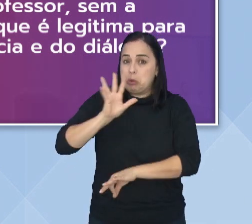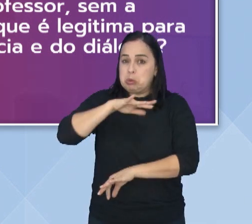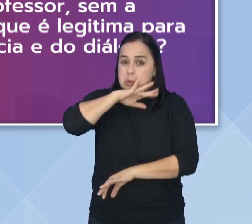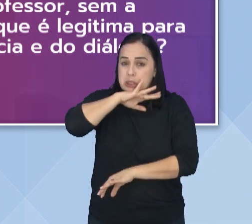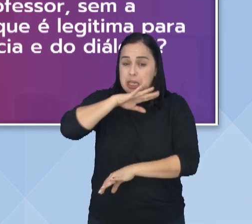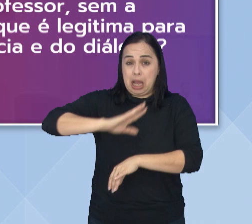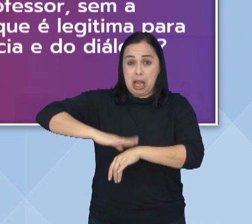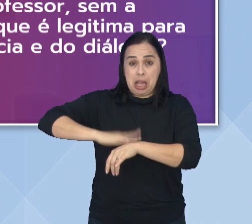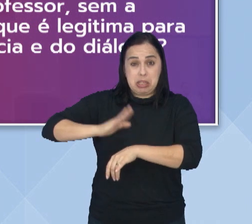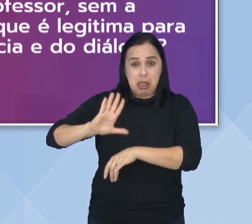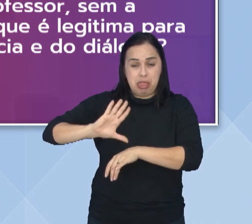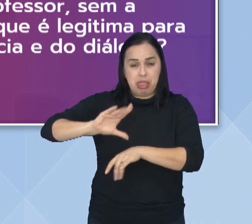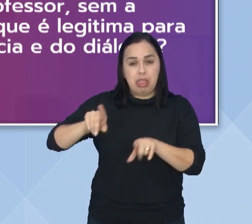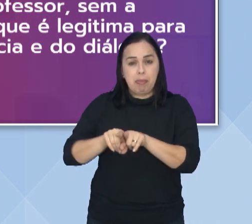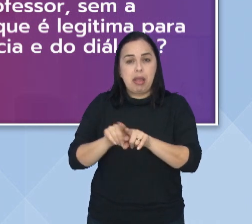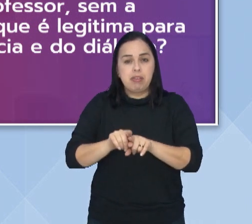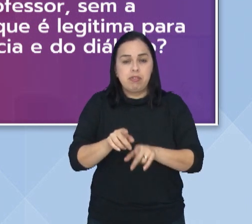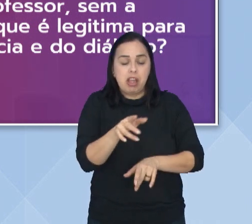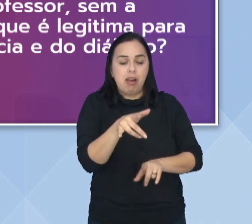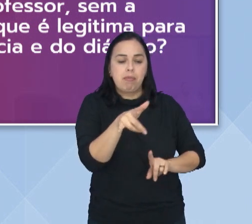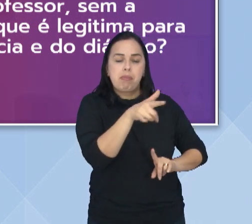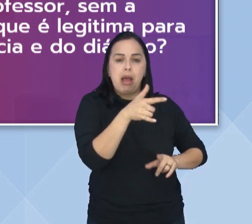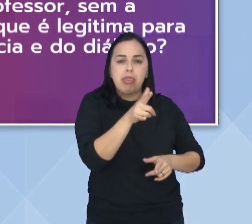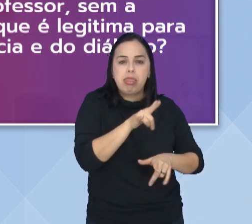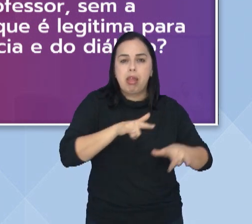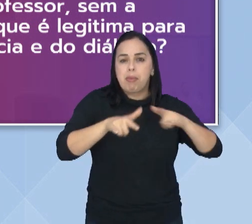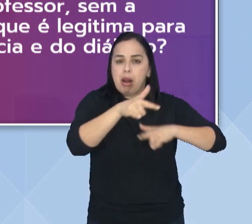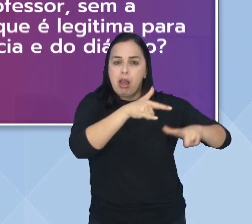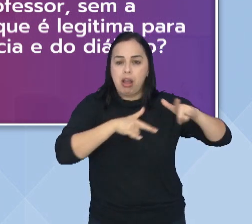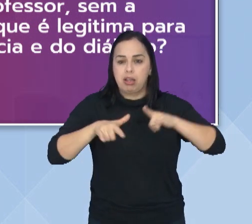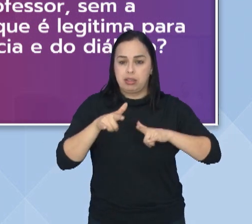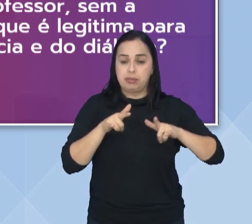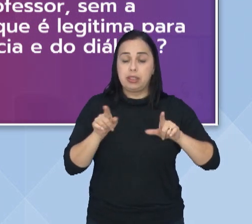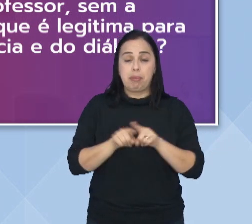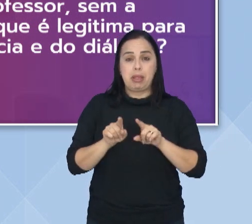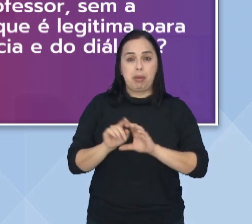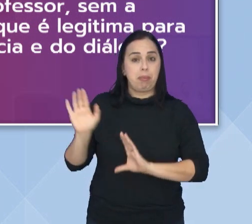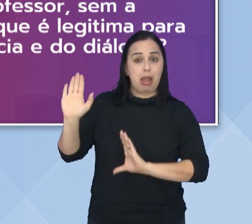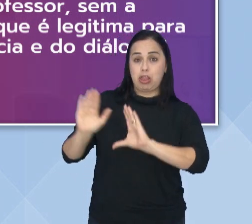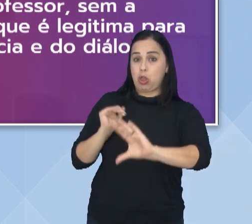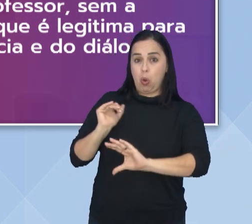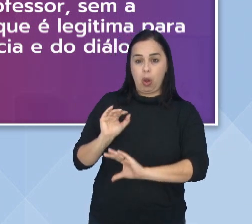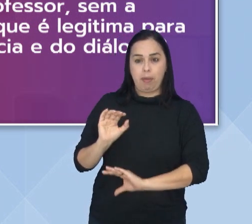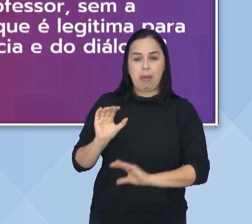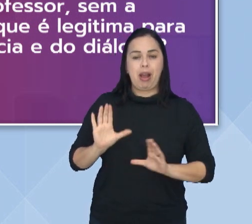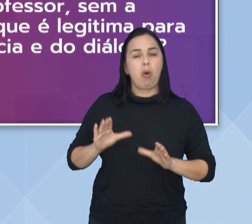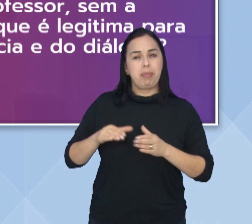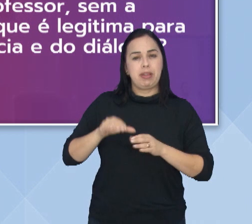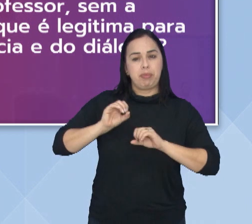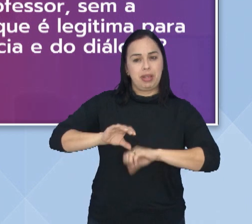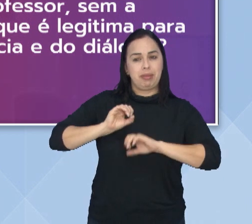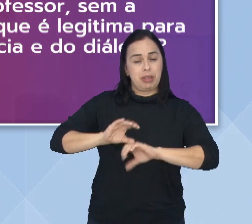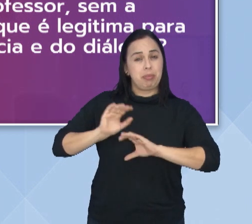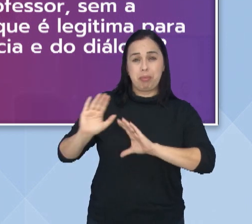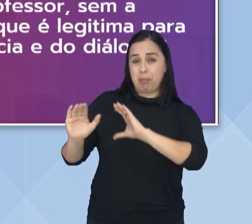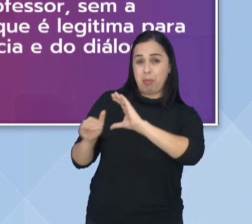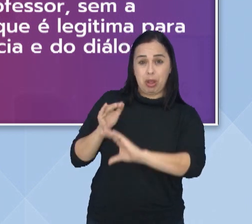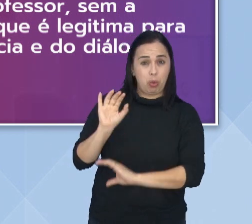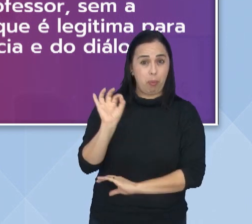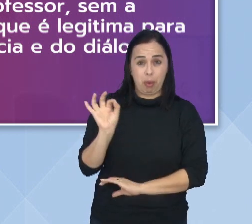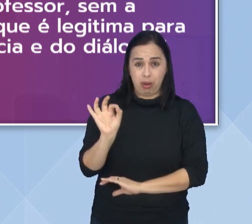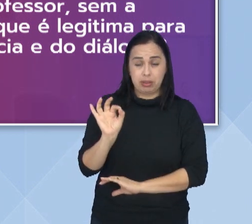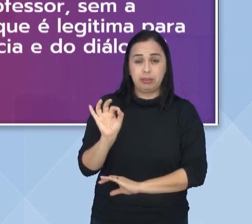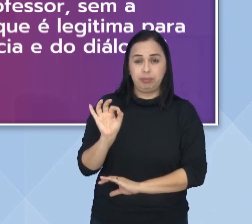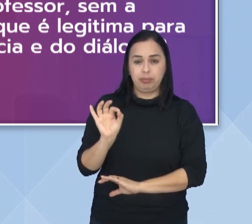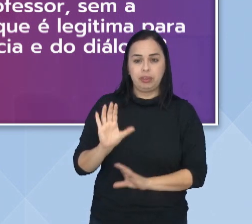ainda fizeram manobras, não foi distribuído para a Comissão de Educação desta casa, que